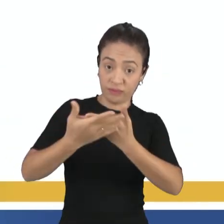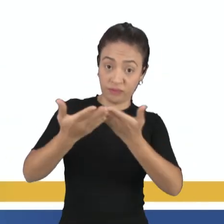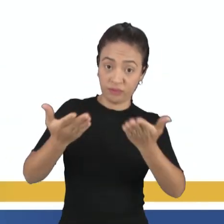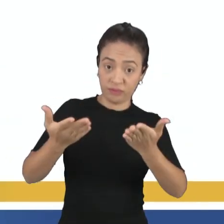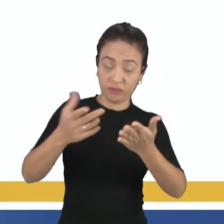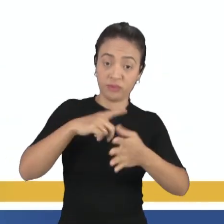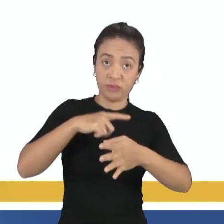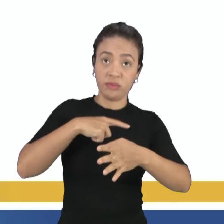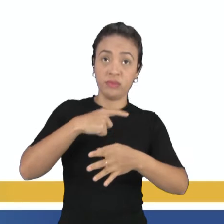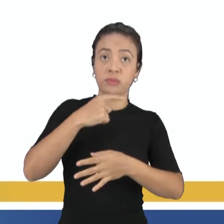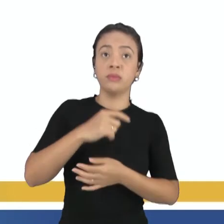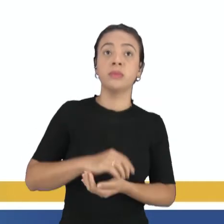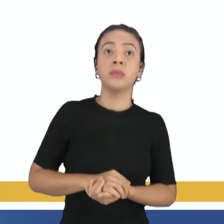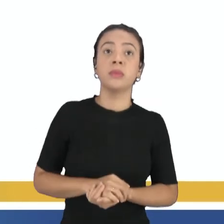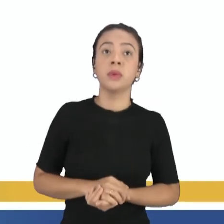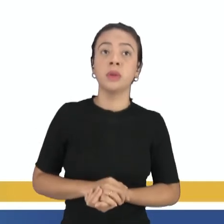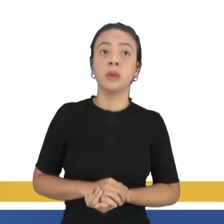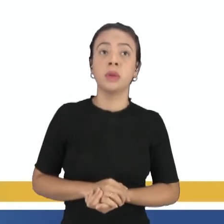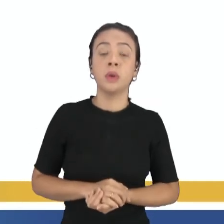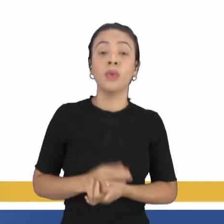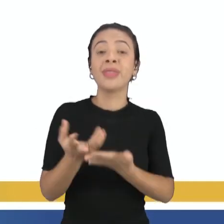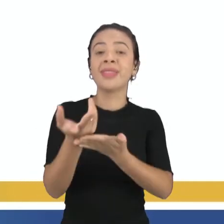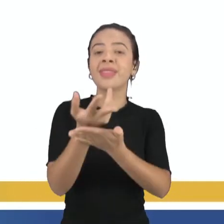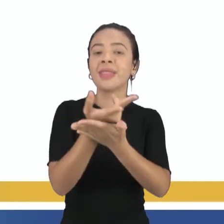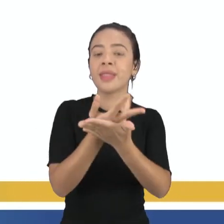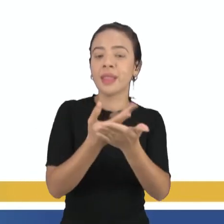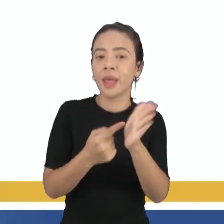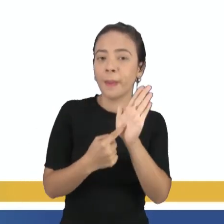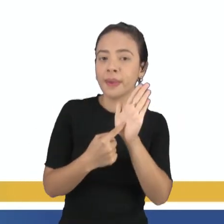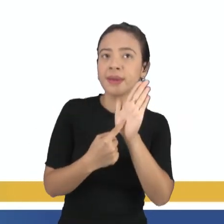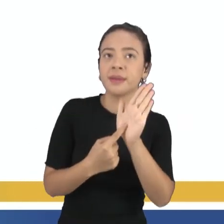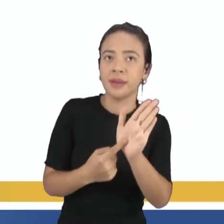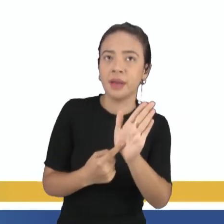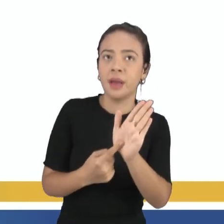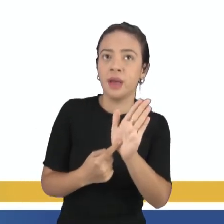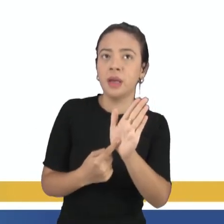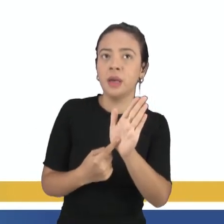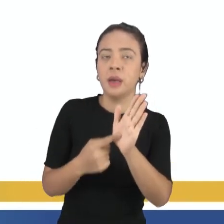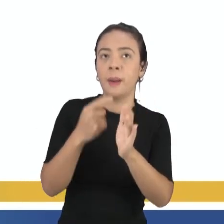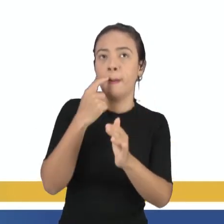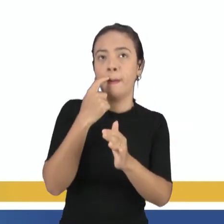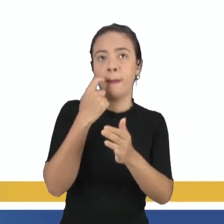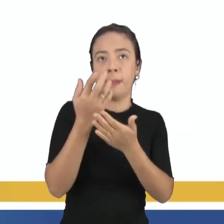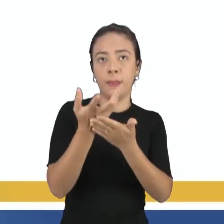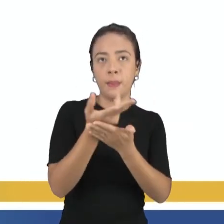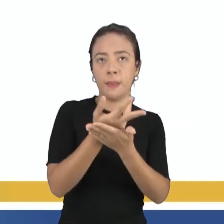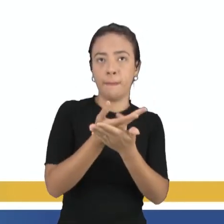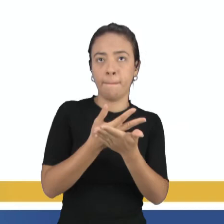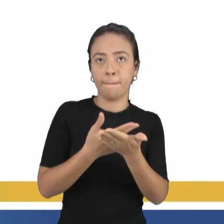O quadro apresentado, desculpa, do artista gráfico holandês Maltes,